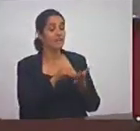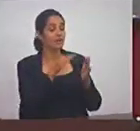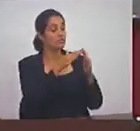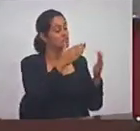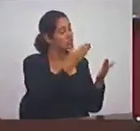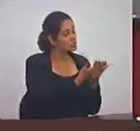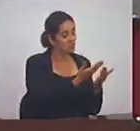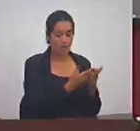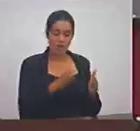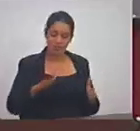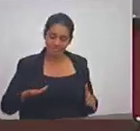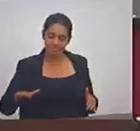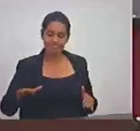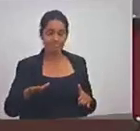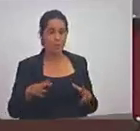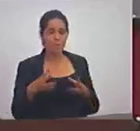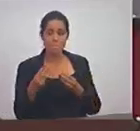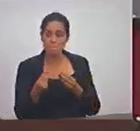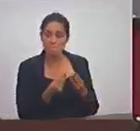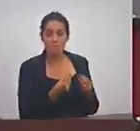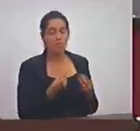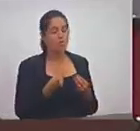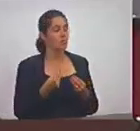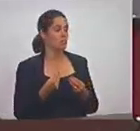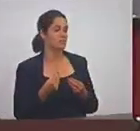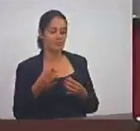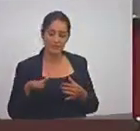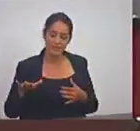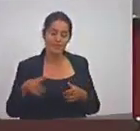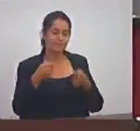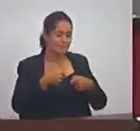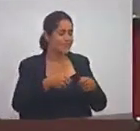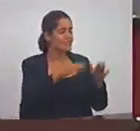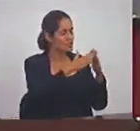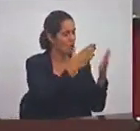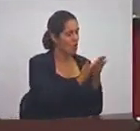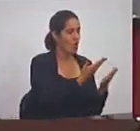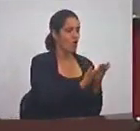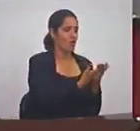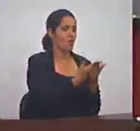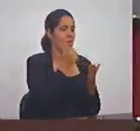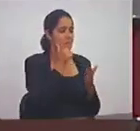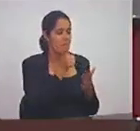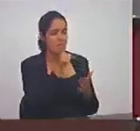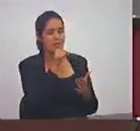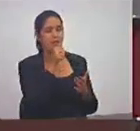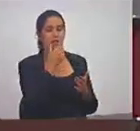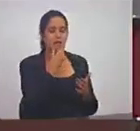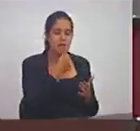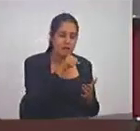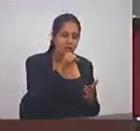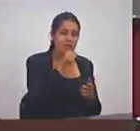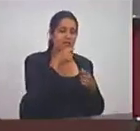São muitas crianças fora da creche, pai e mãe trabalhando, precisando de creche, mães me procurando, dizendo que, infelizmente, vai ter